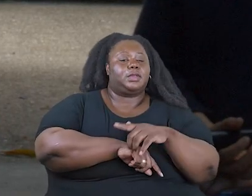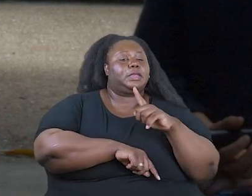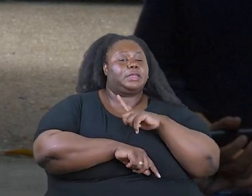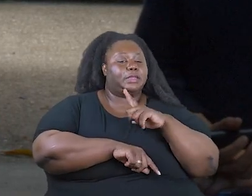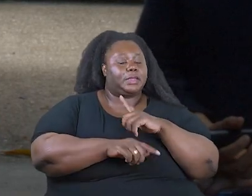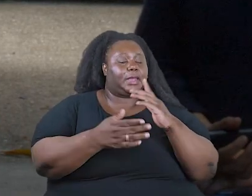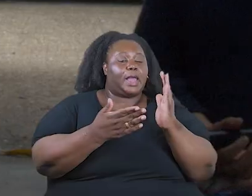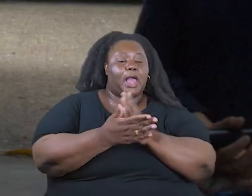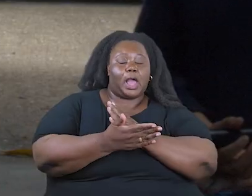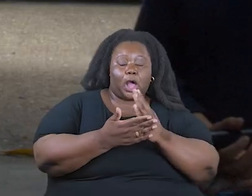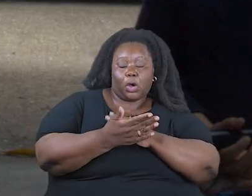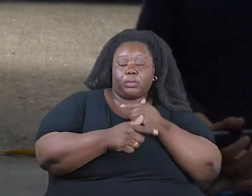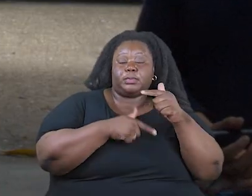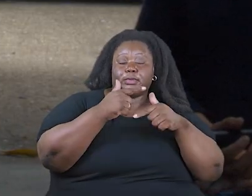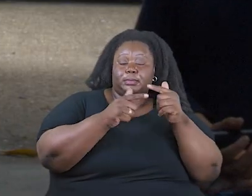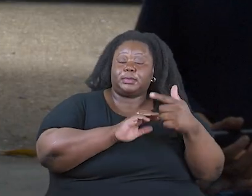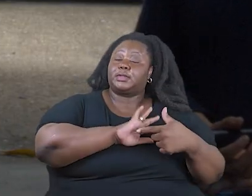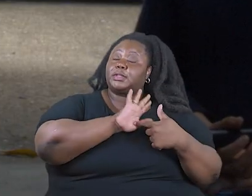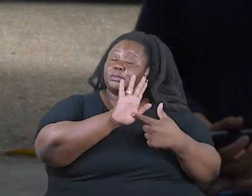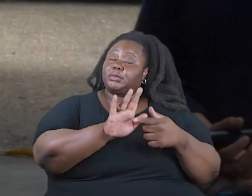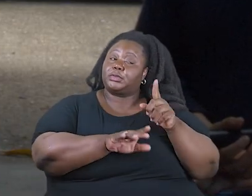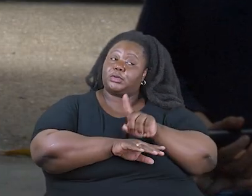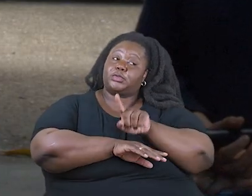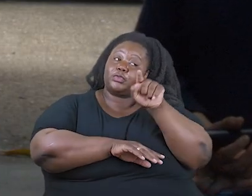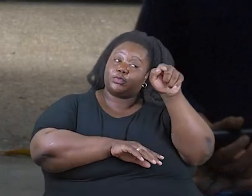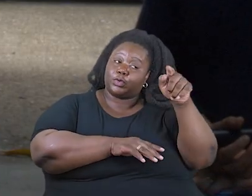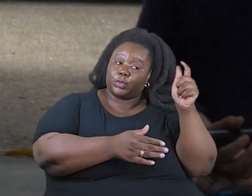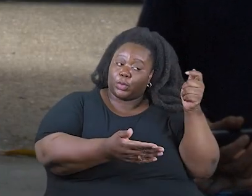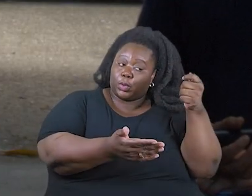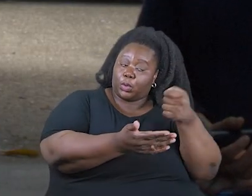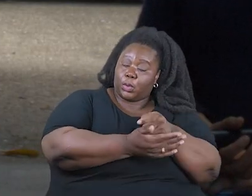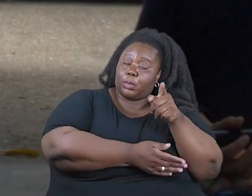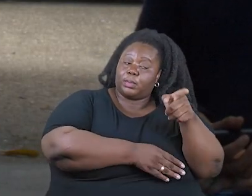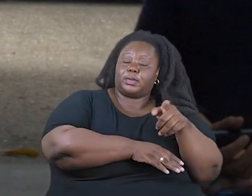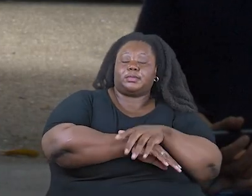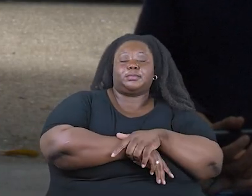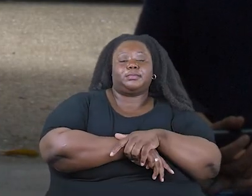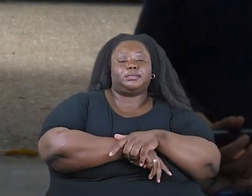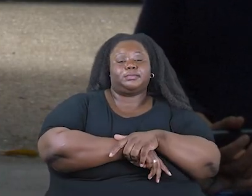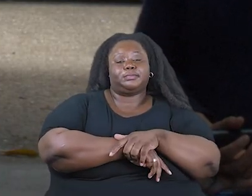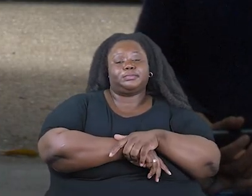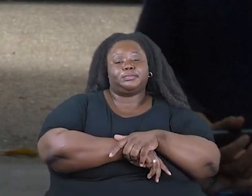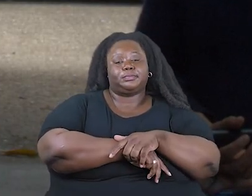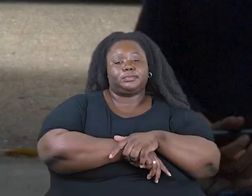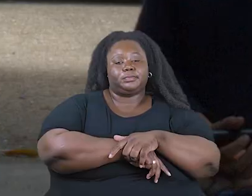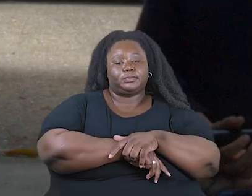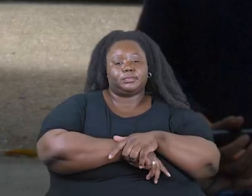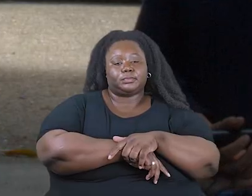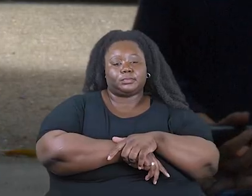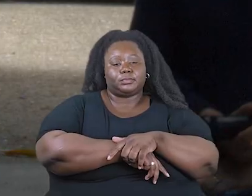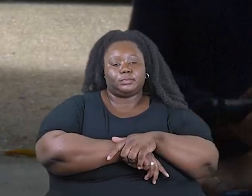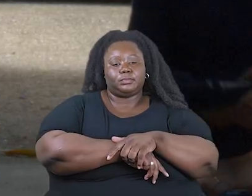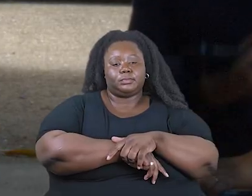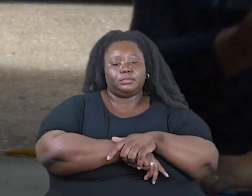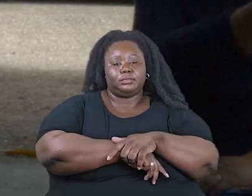Então, tem algumas obras que estavam nessa exposição que foram compradas nesses projetos.